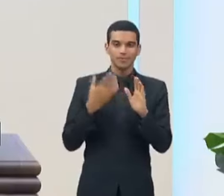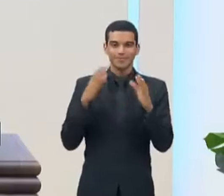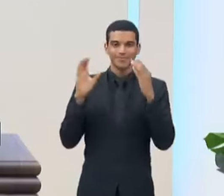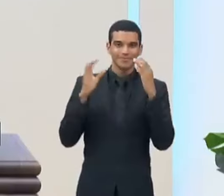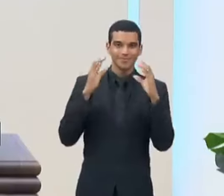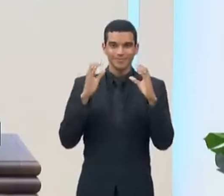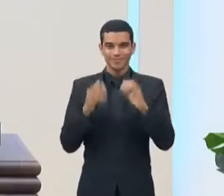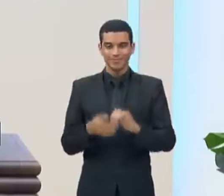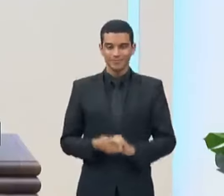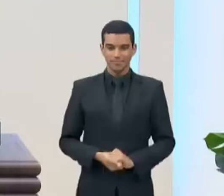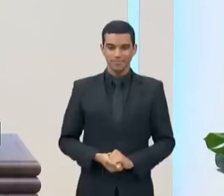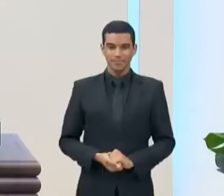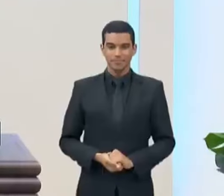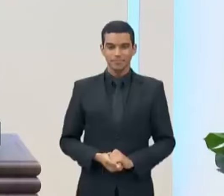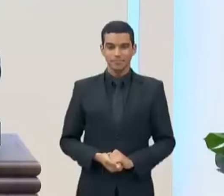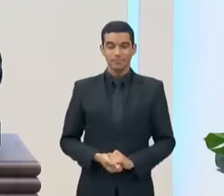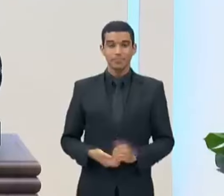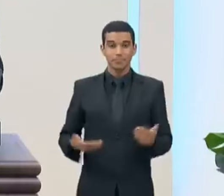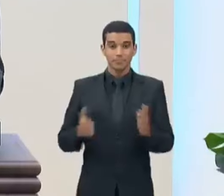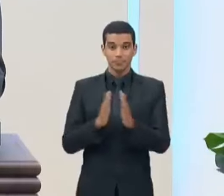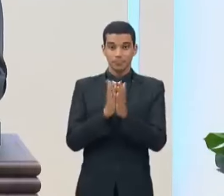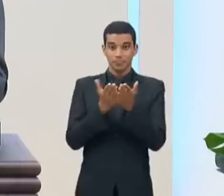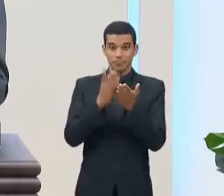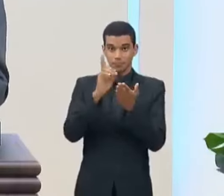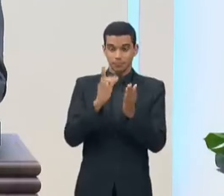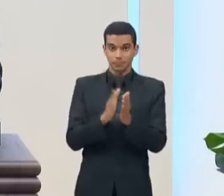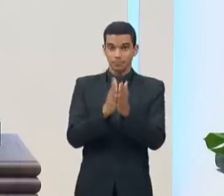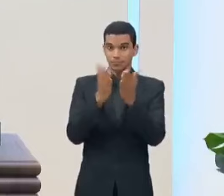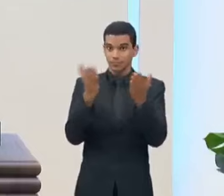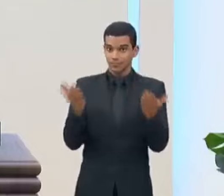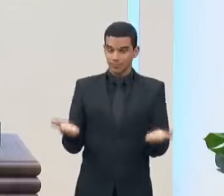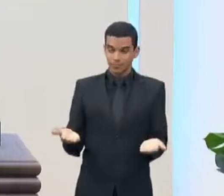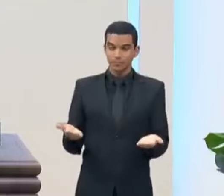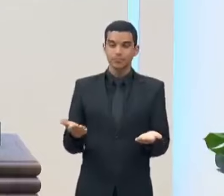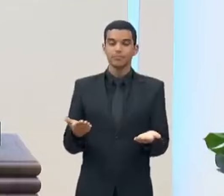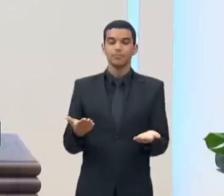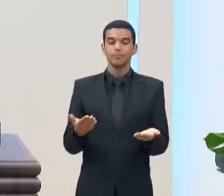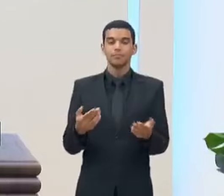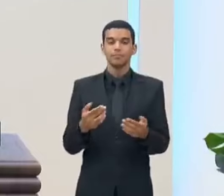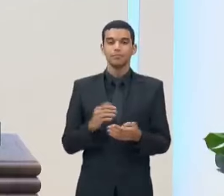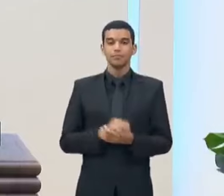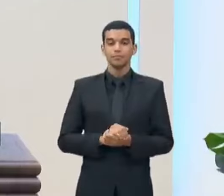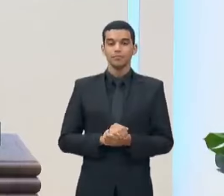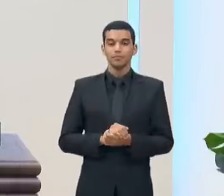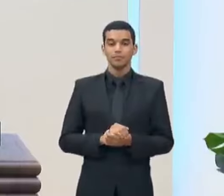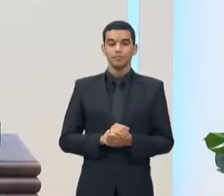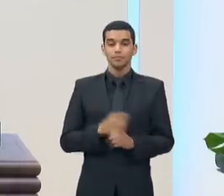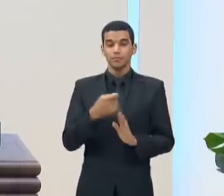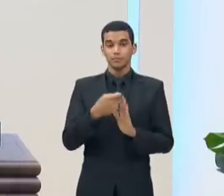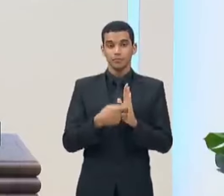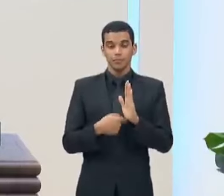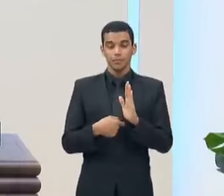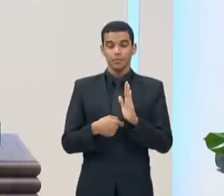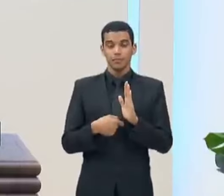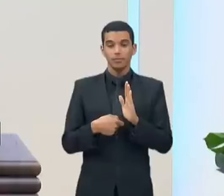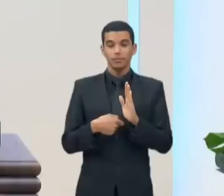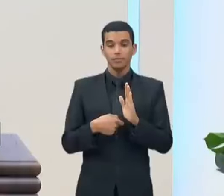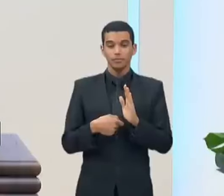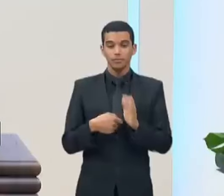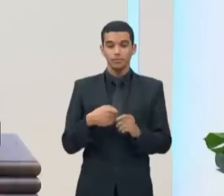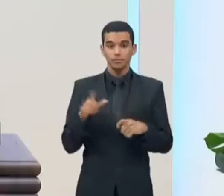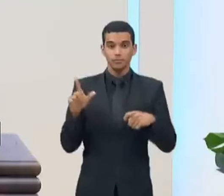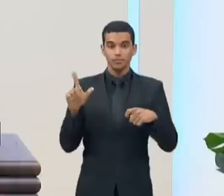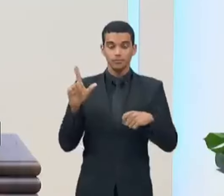cânticos. Abram as suas Bíblias, porque está escrito no Evangelho do Senhor Jesus, escrito